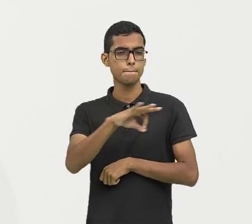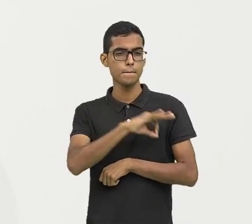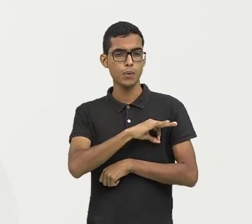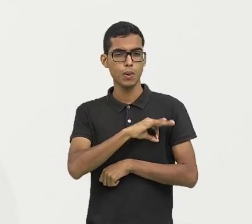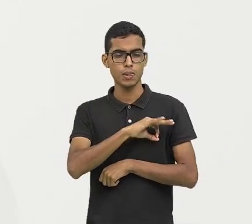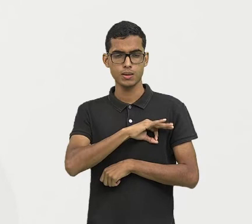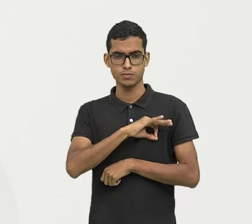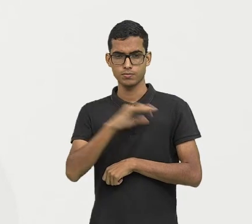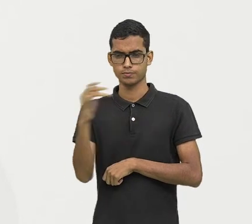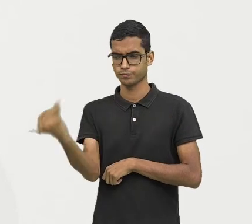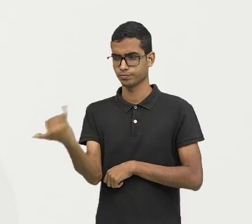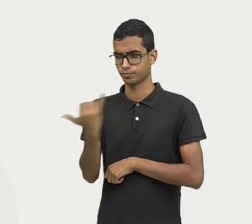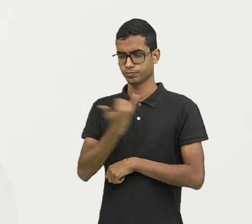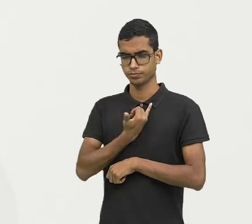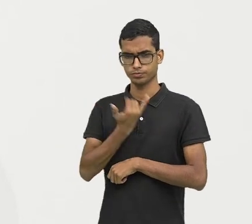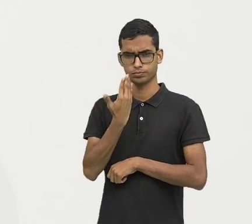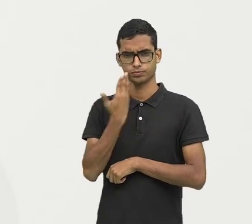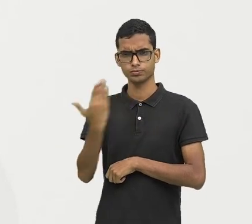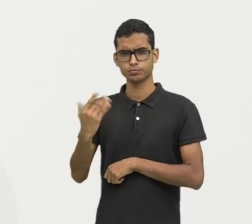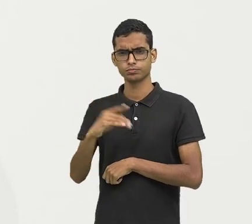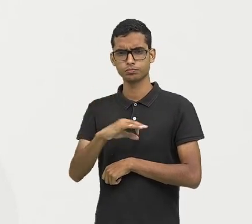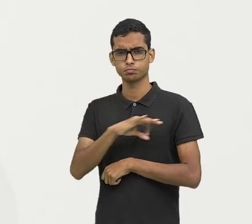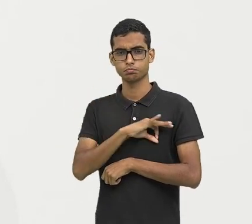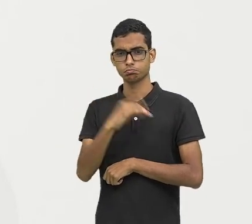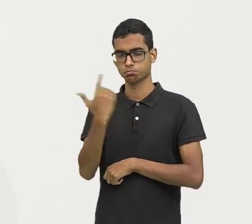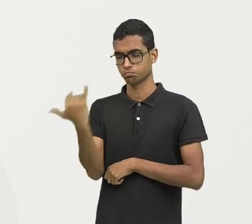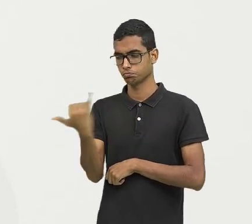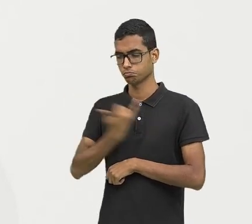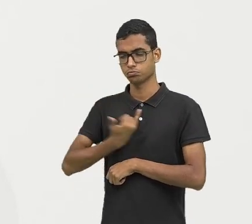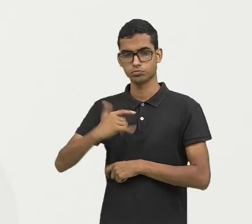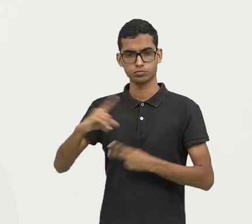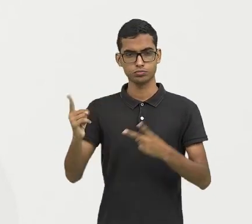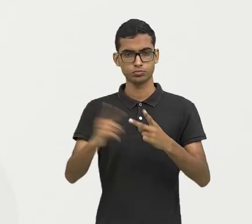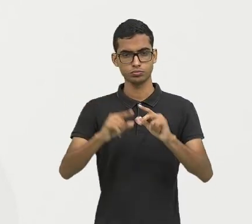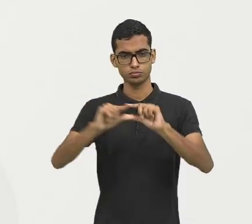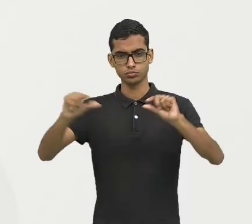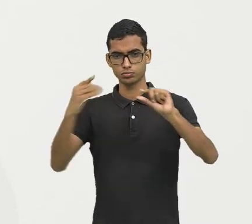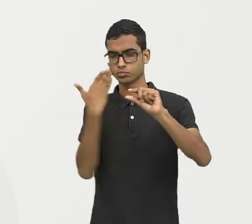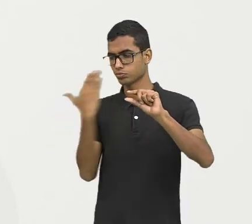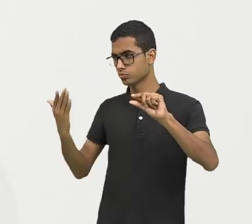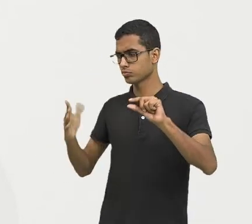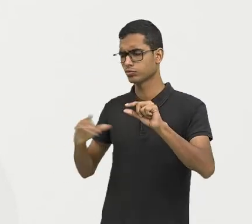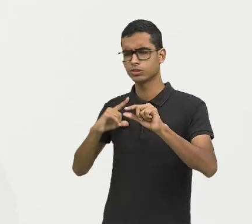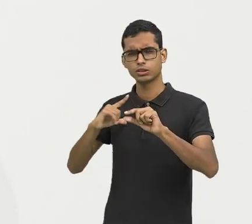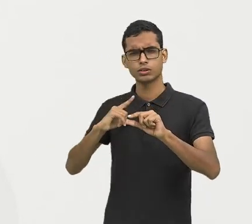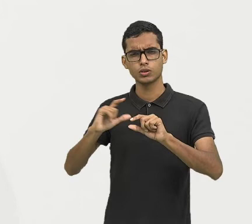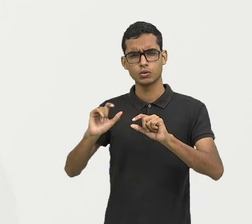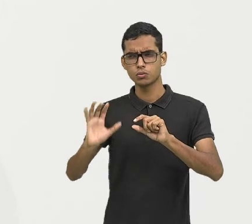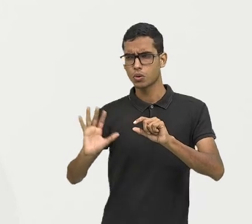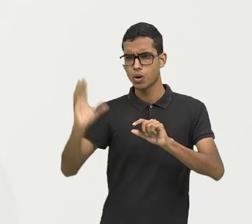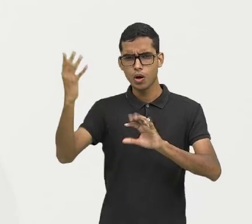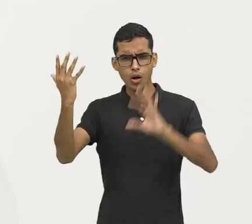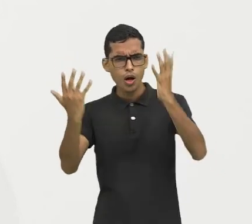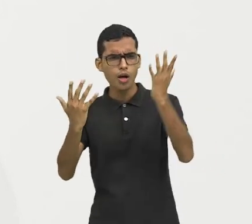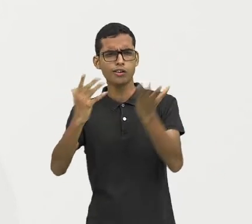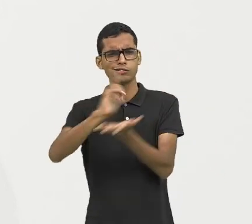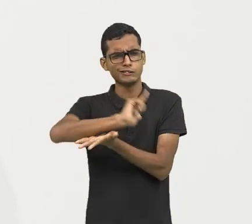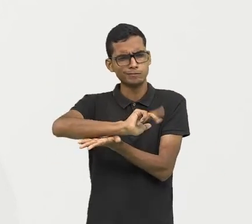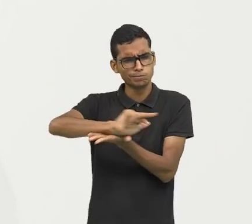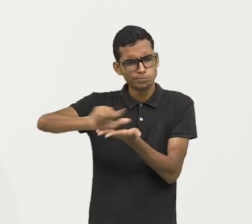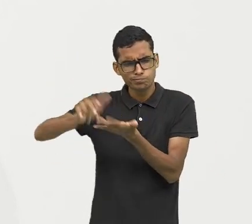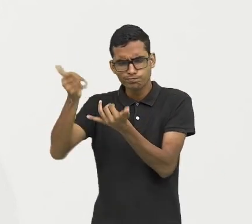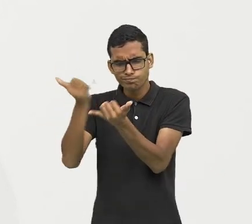oração. A polícia disse. E a segunda oração começa aqui, que houve